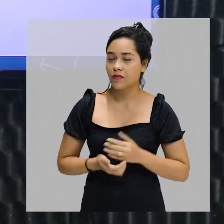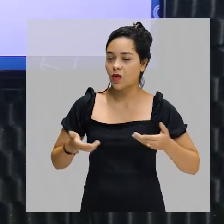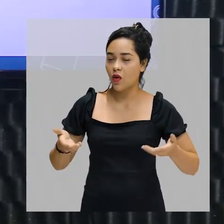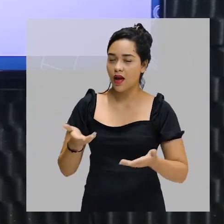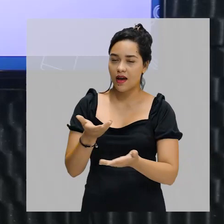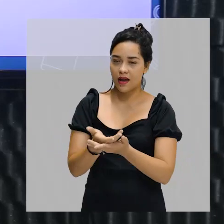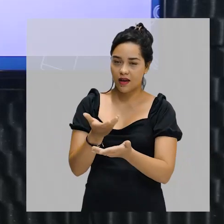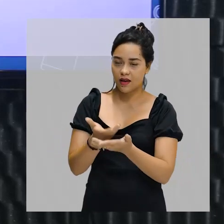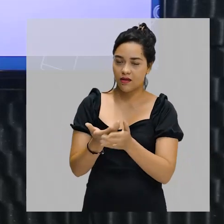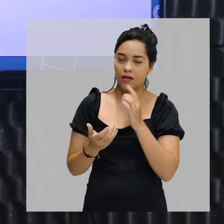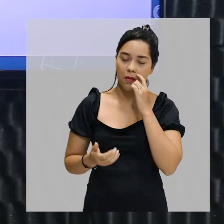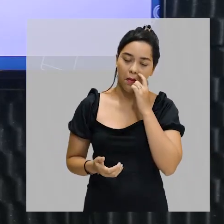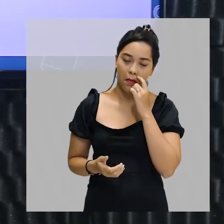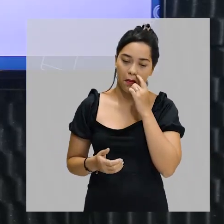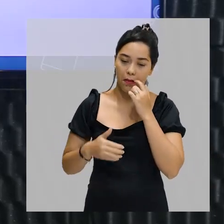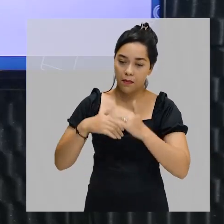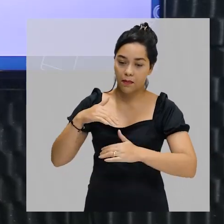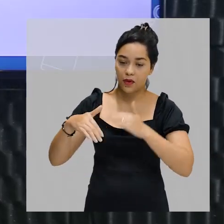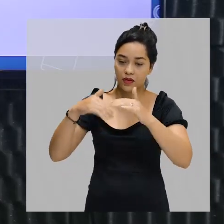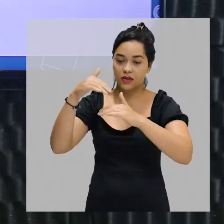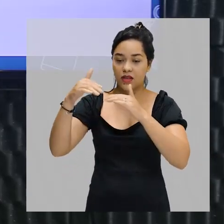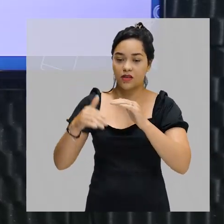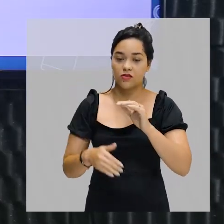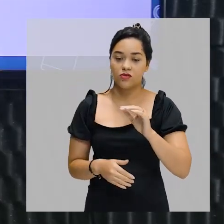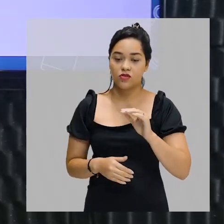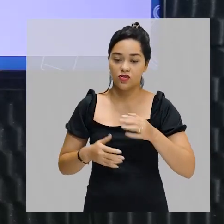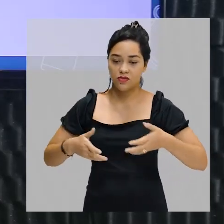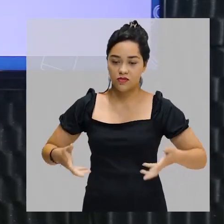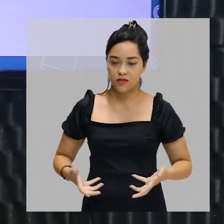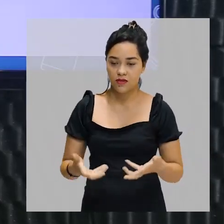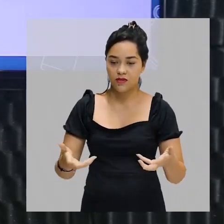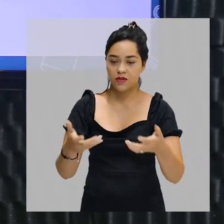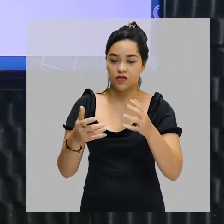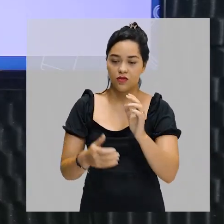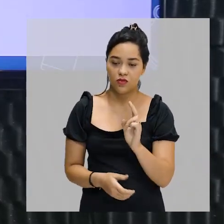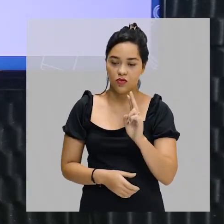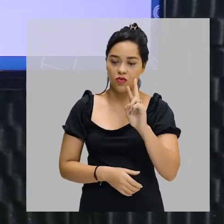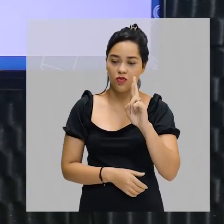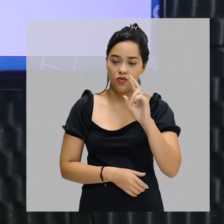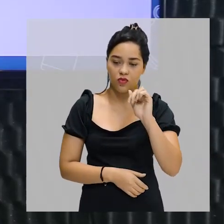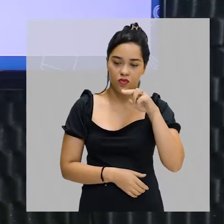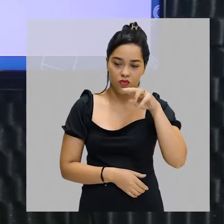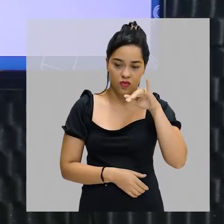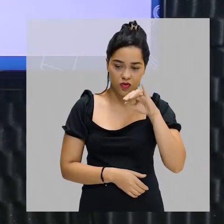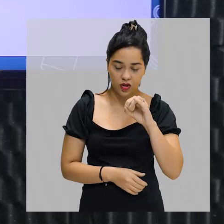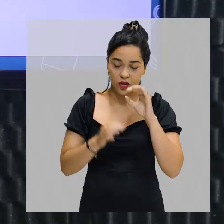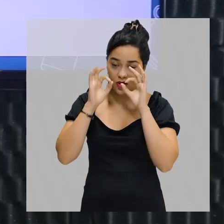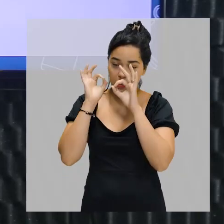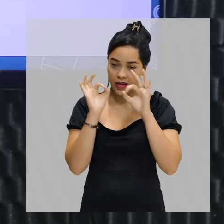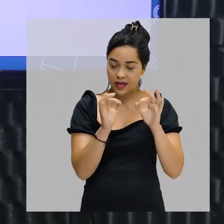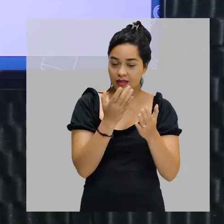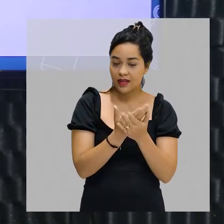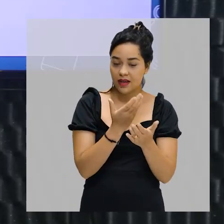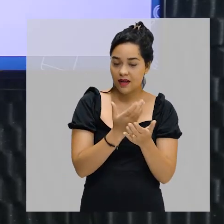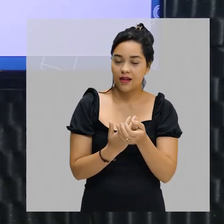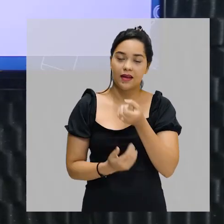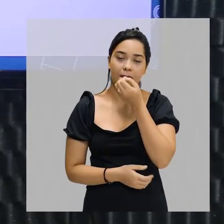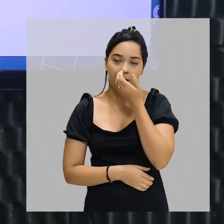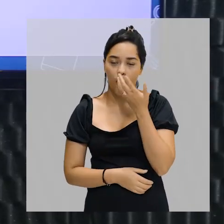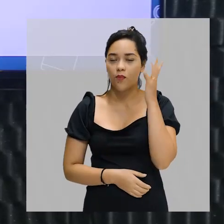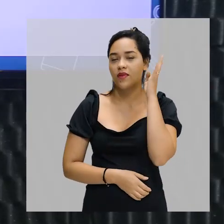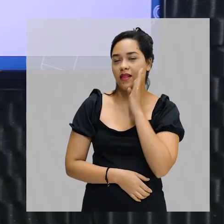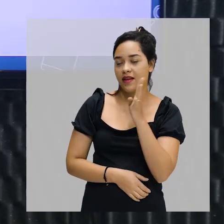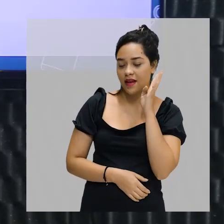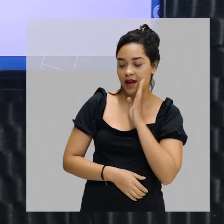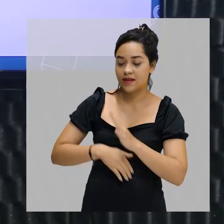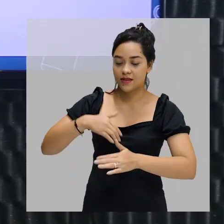de hoje, processos de enriquecimento do urânio, ok? Então, ficar ligadinho aí nessa aula, super interessante, certo? Esses